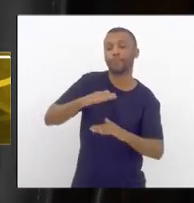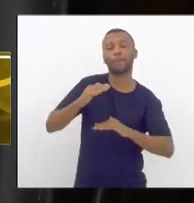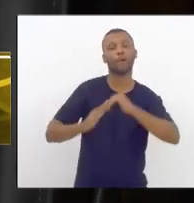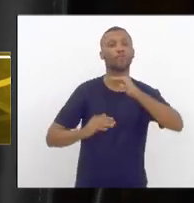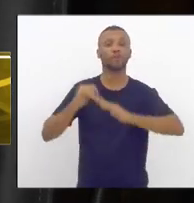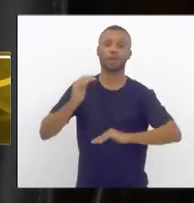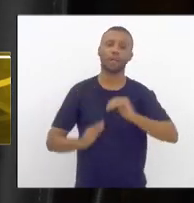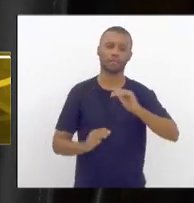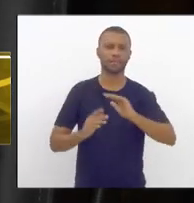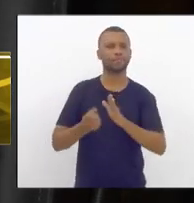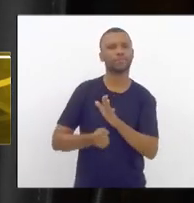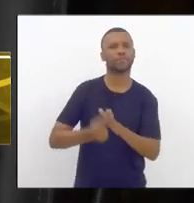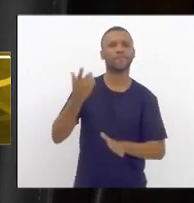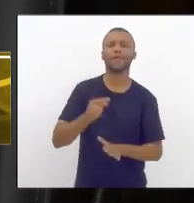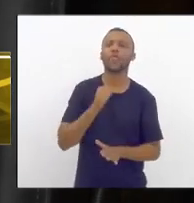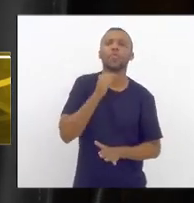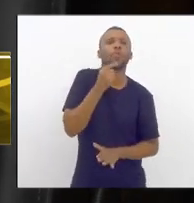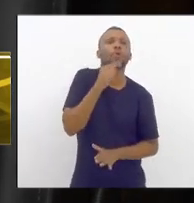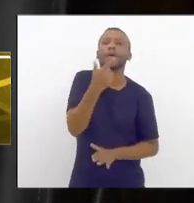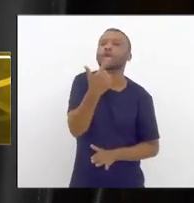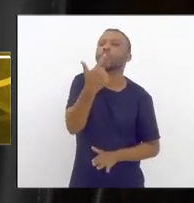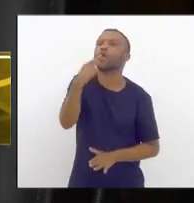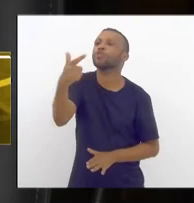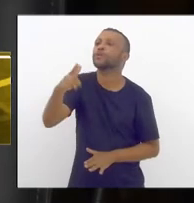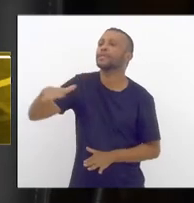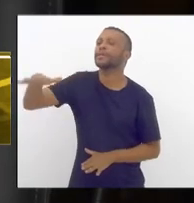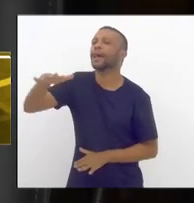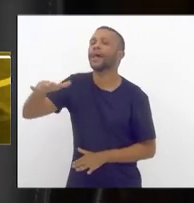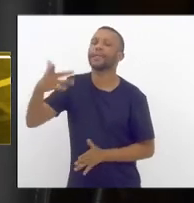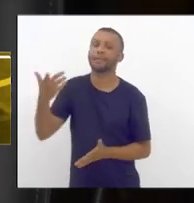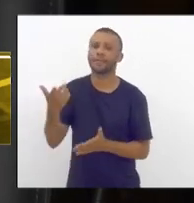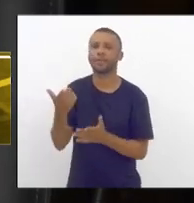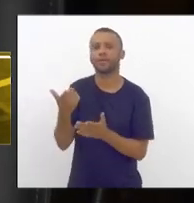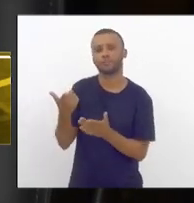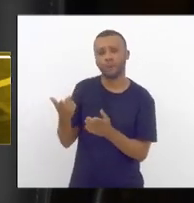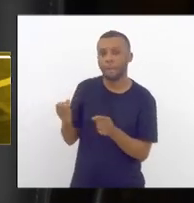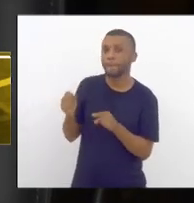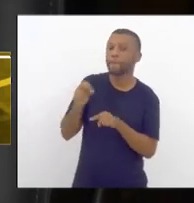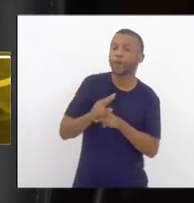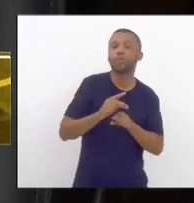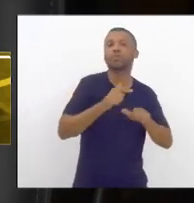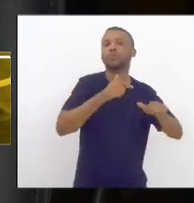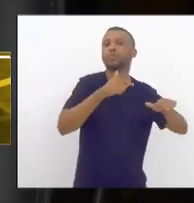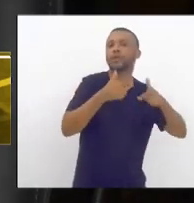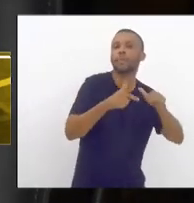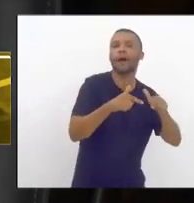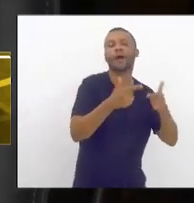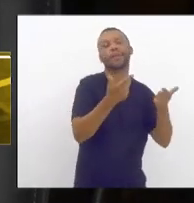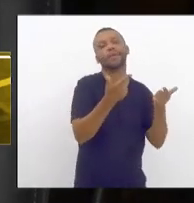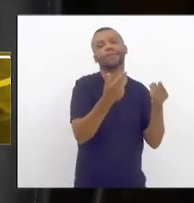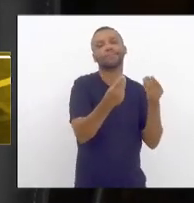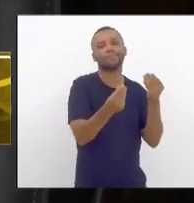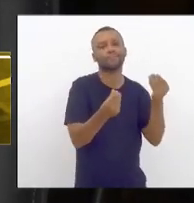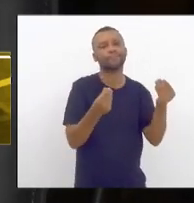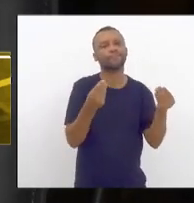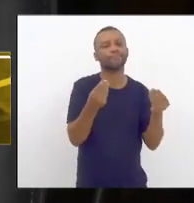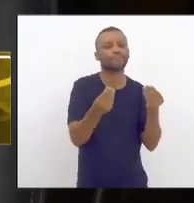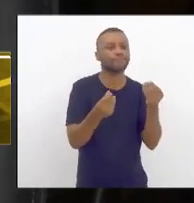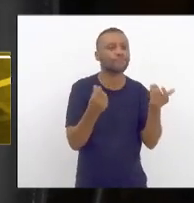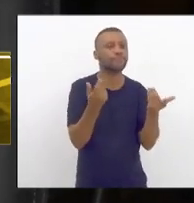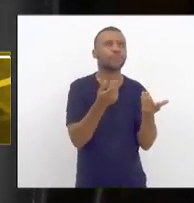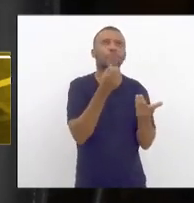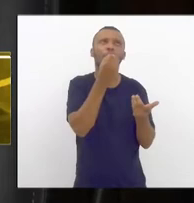muitas vezes não encontrarem outras alternativas acabam enveredando por caminhos que não não tão